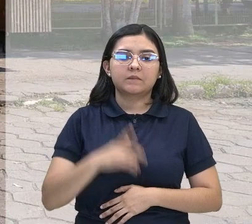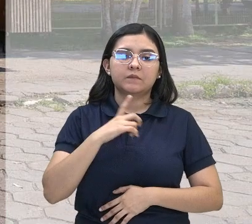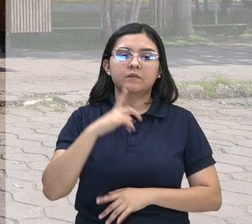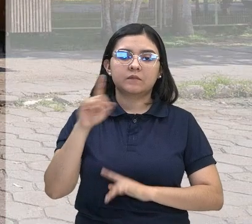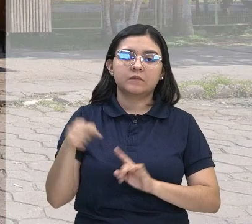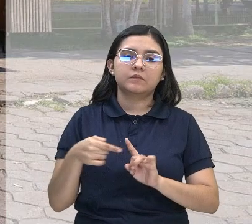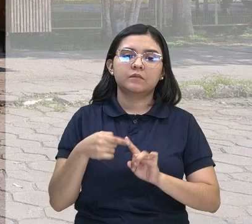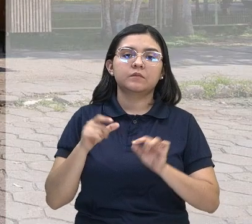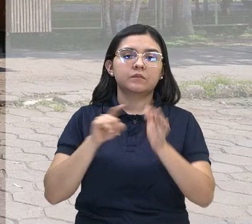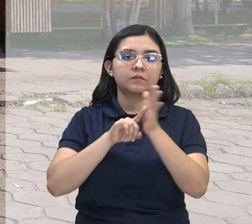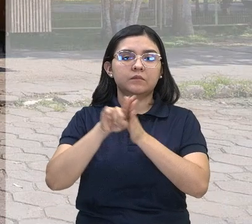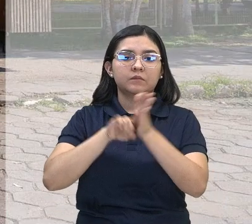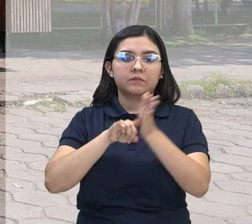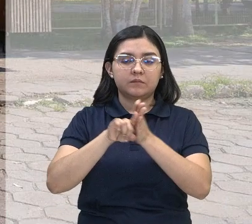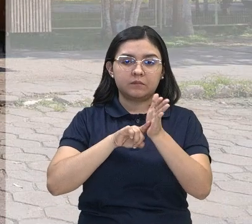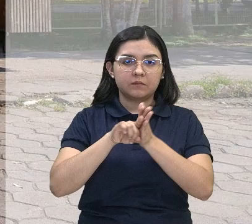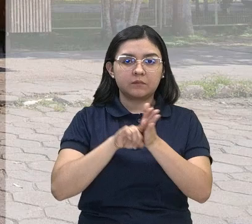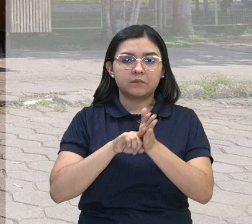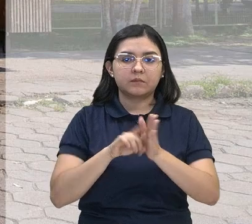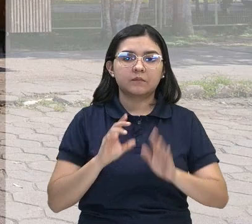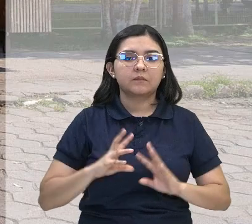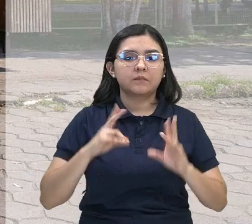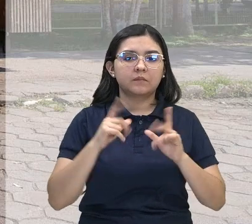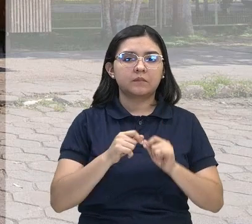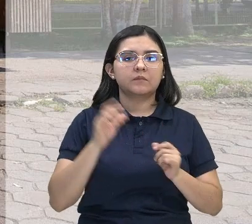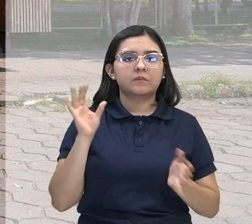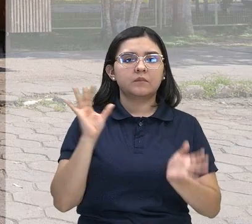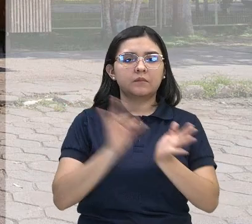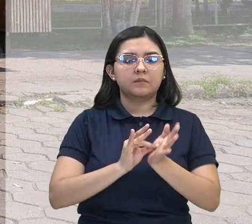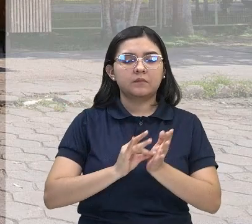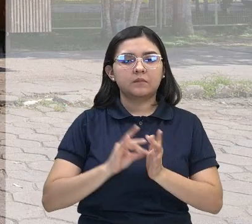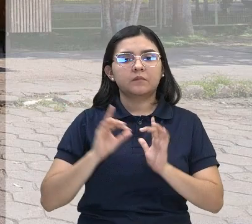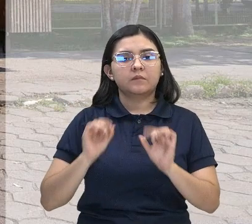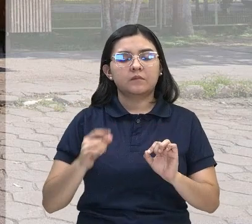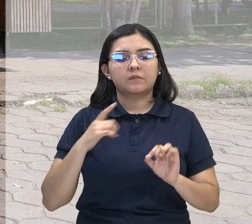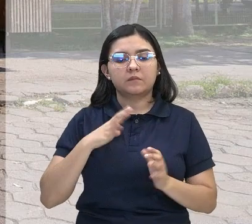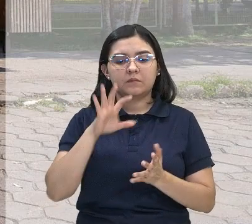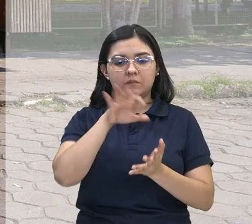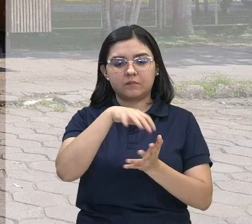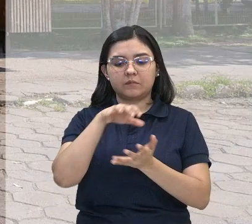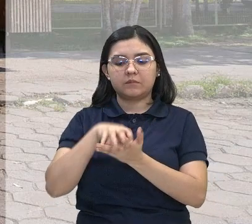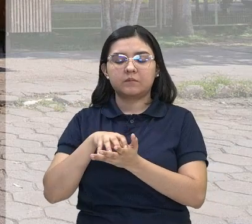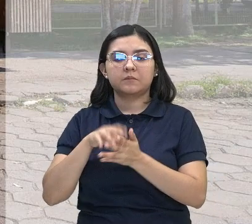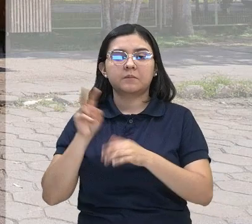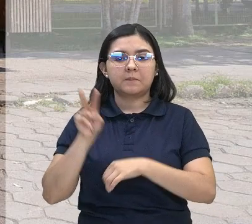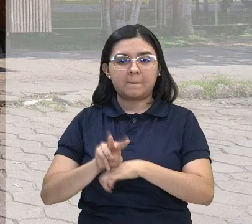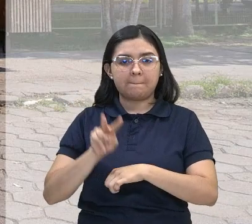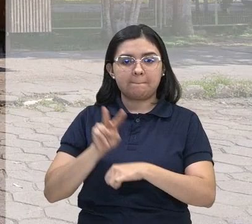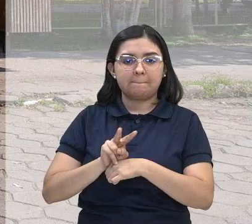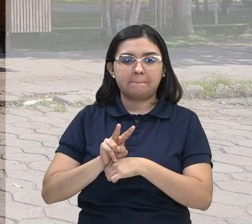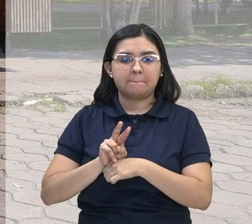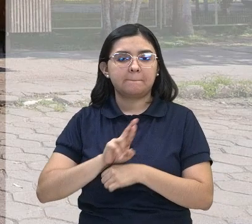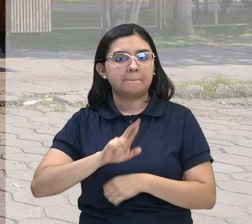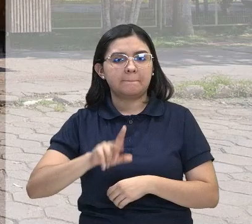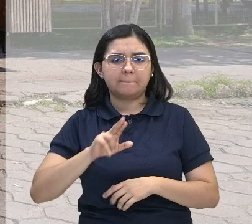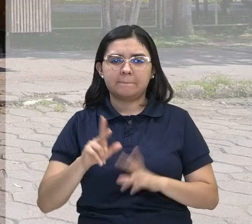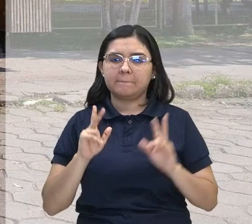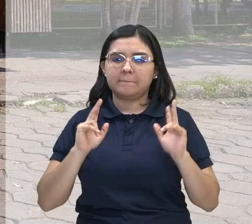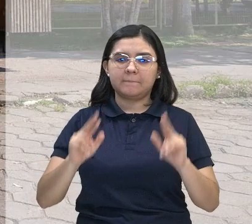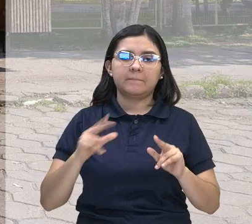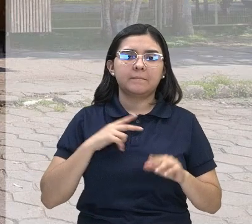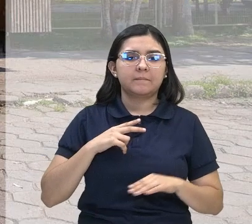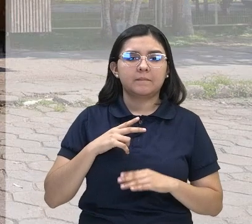de pesquisa. Isso tudo para confirmarmos que as unidades de preservação não é a mesma coisa que